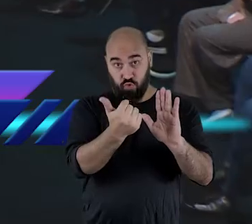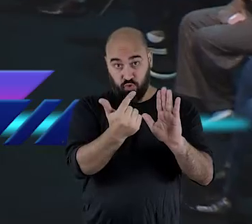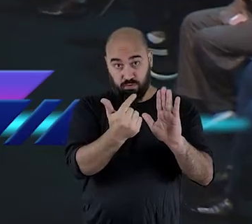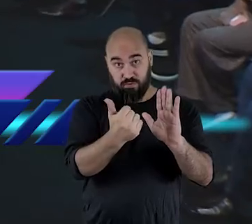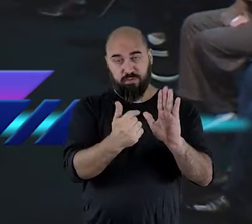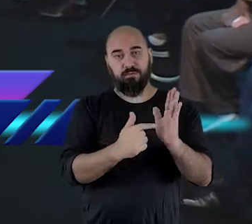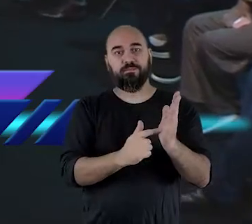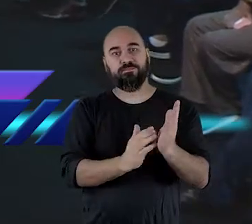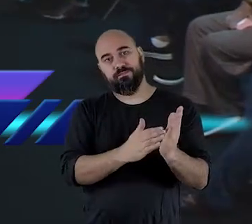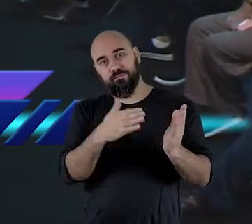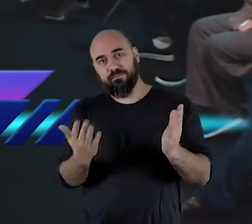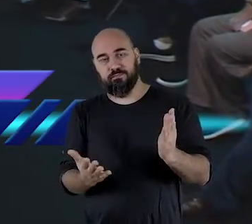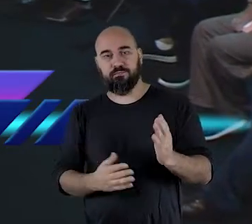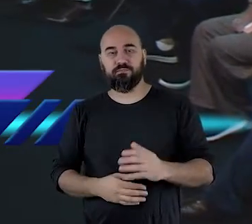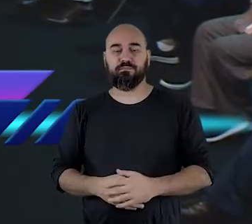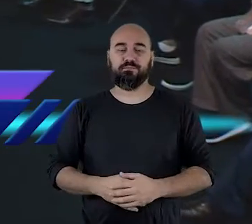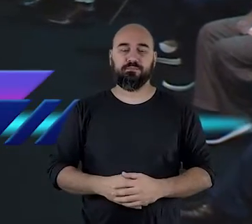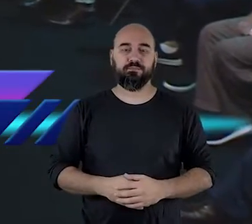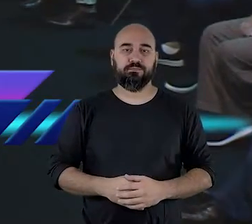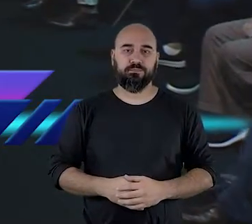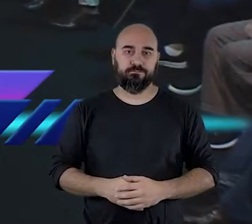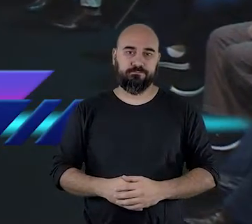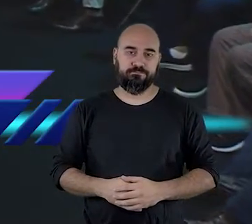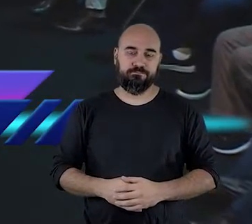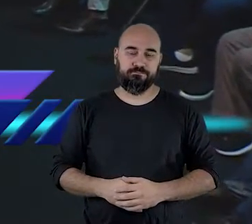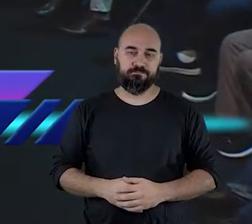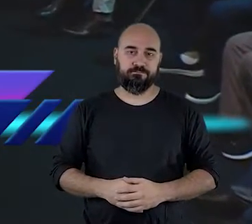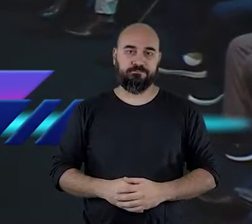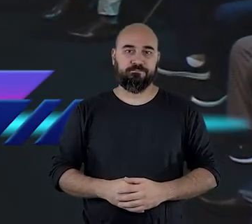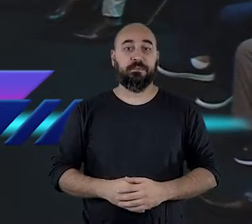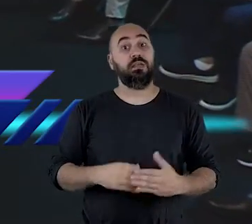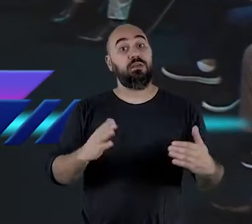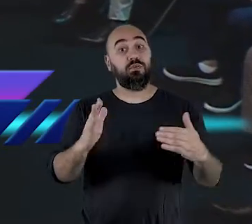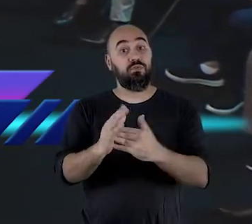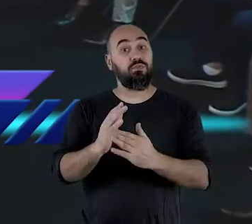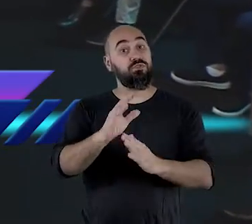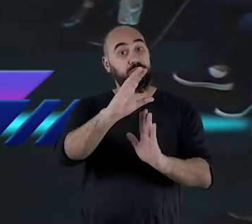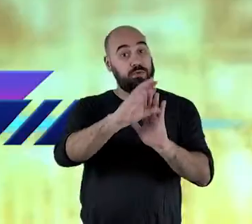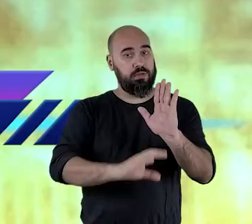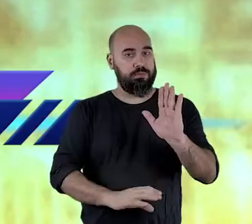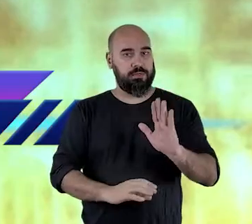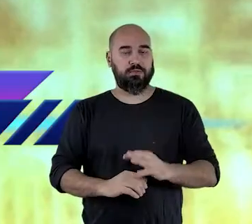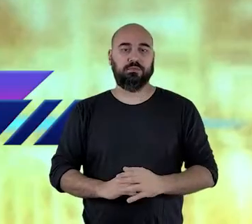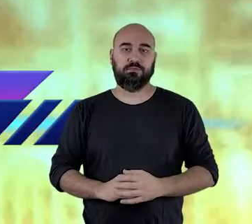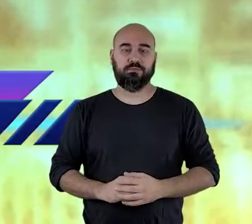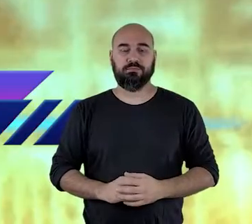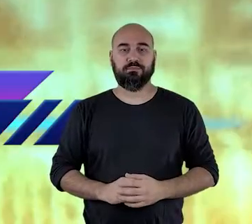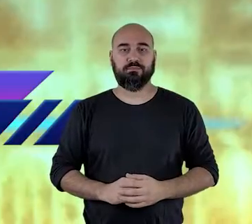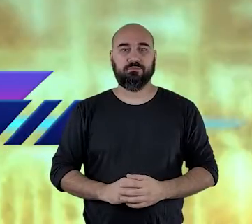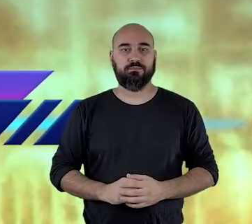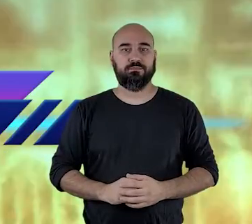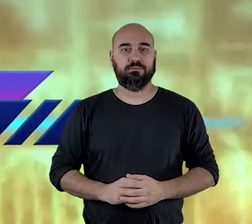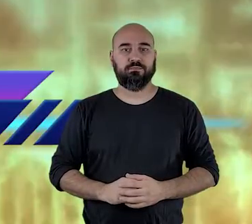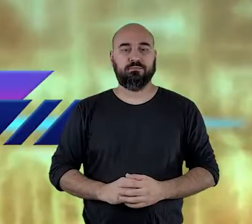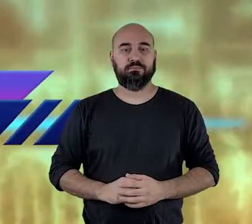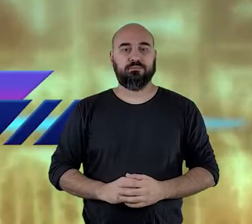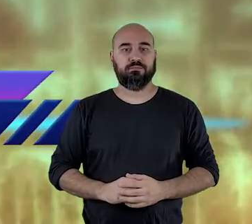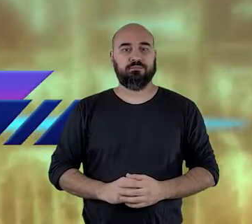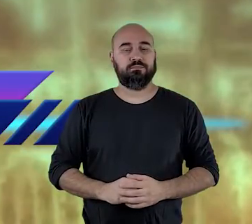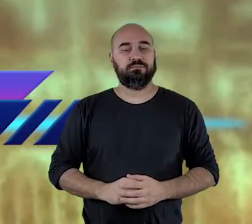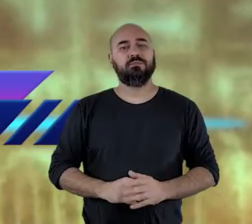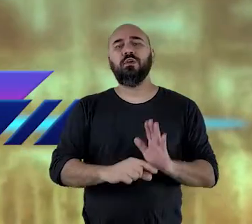do livro de Ezequiel. Daniel, capítulo 12, que é o último capítulo do livro, e nós vamos ler alguns